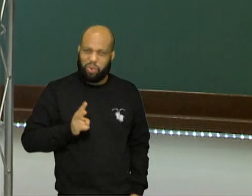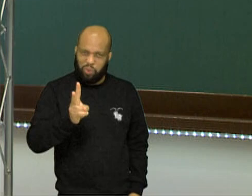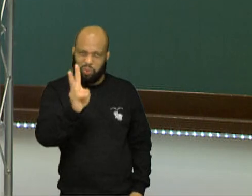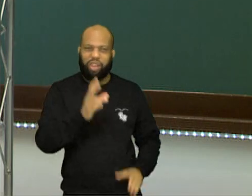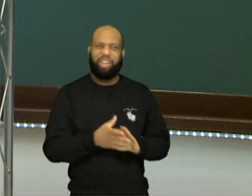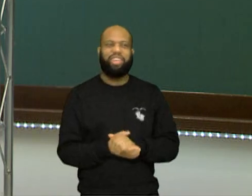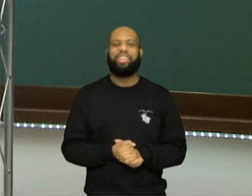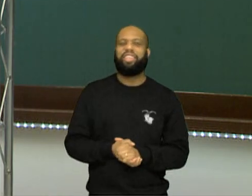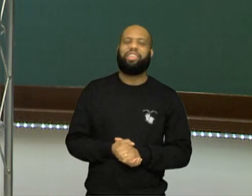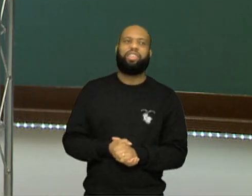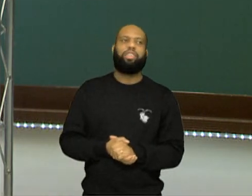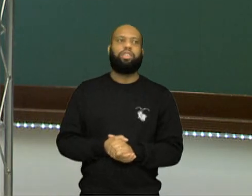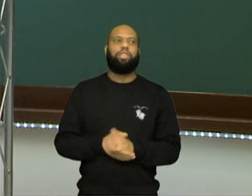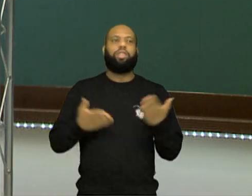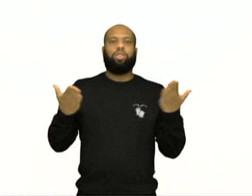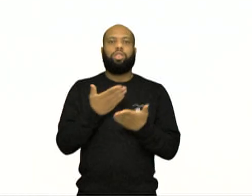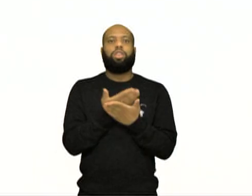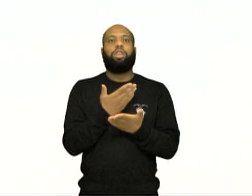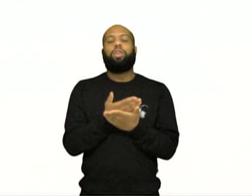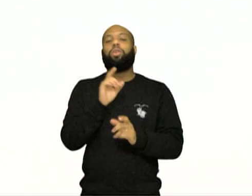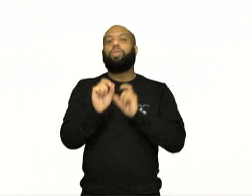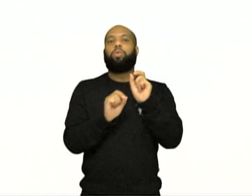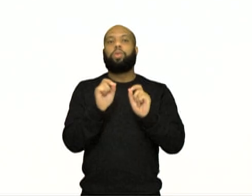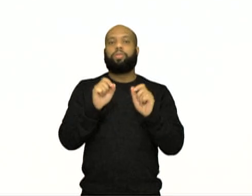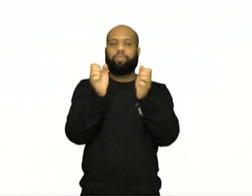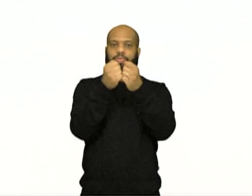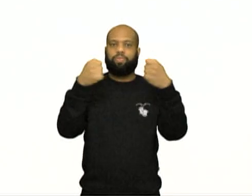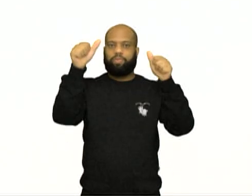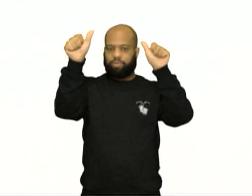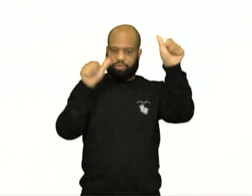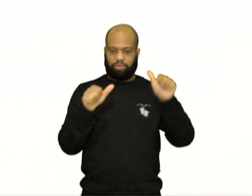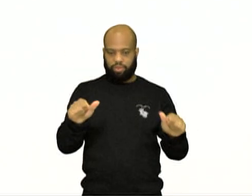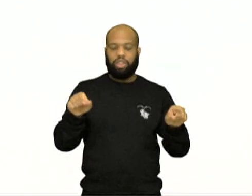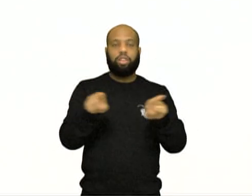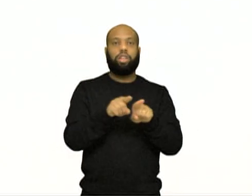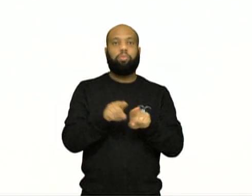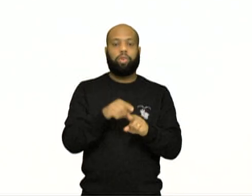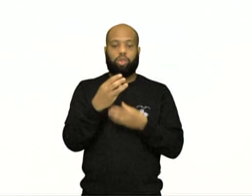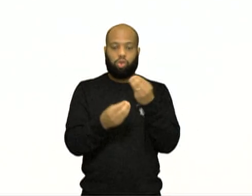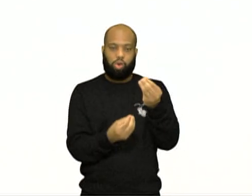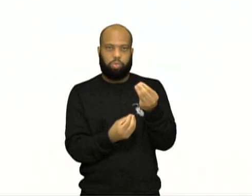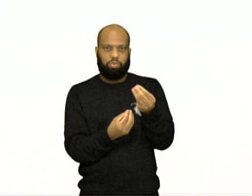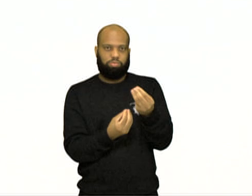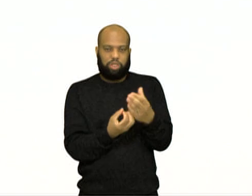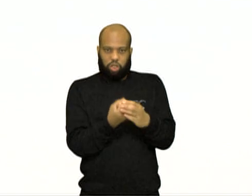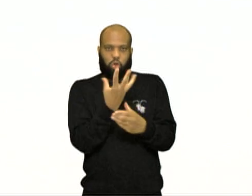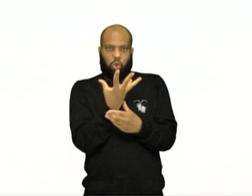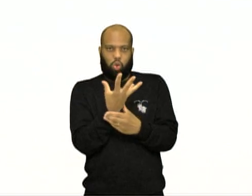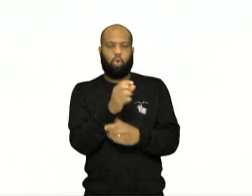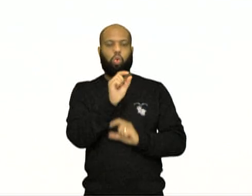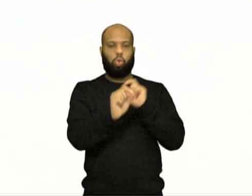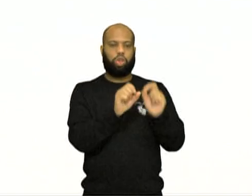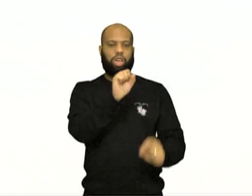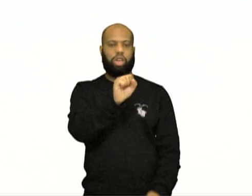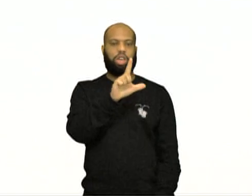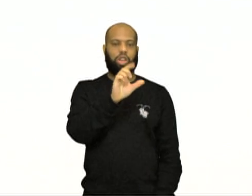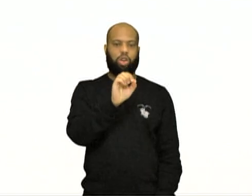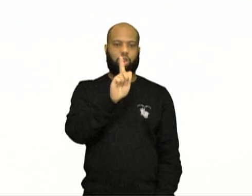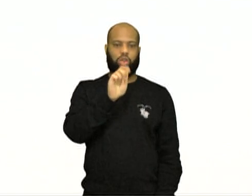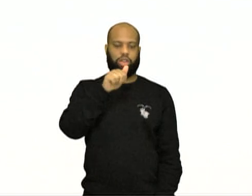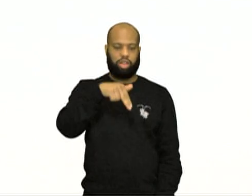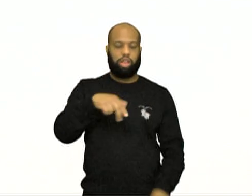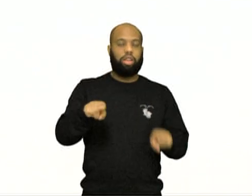extinção, não fazer mais esse mico. Nessa aula estudamos o cartaz e também sobre a origem e a definição de slogan. É, além do fenômeno